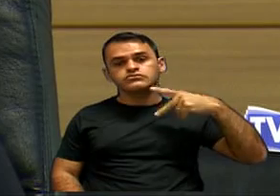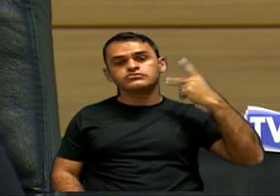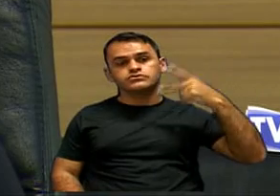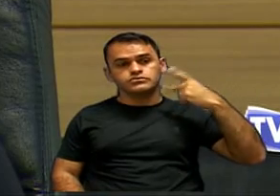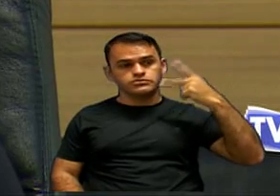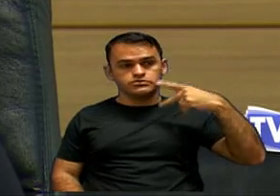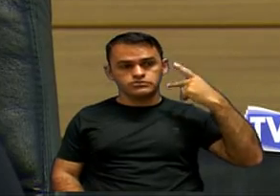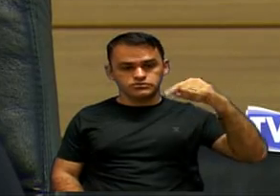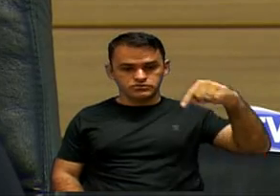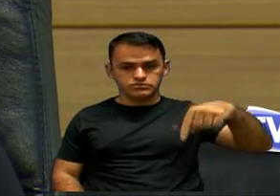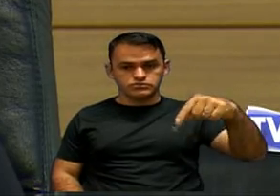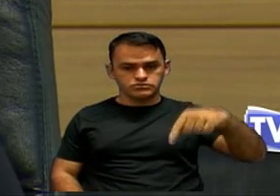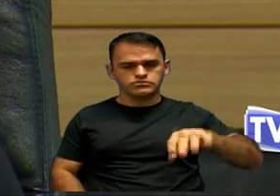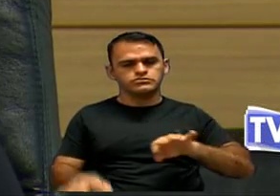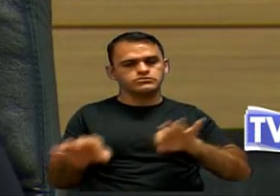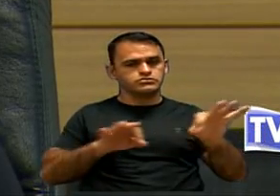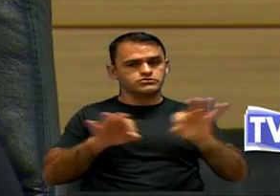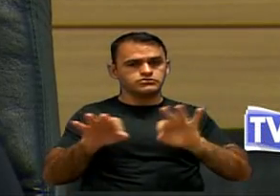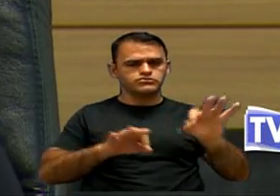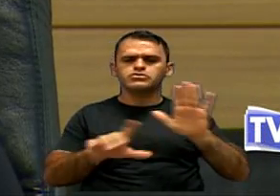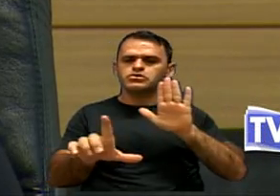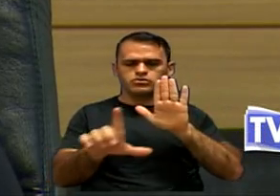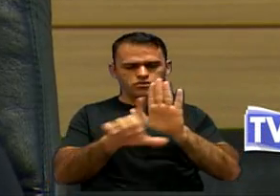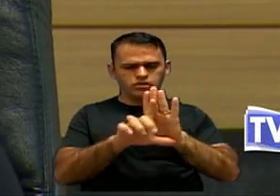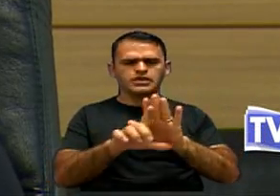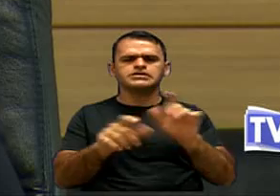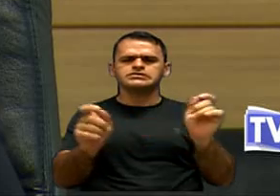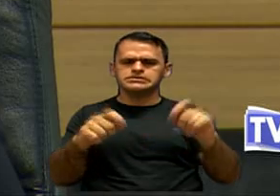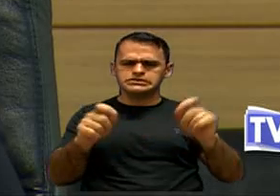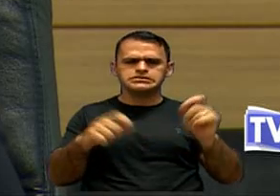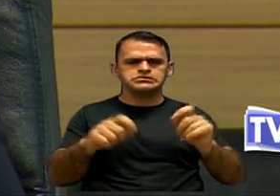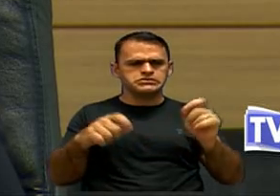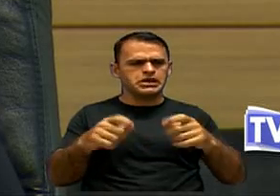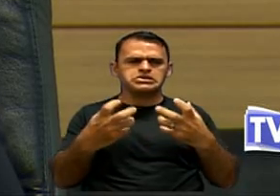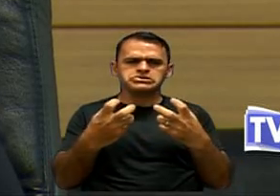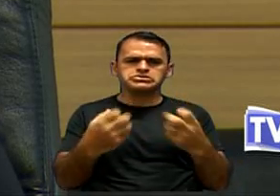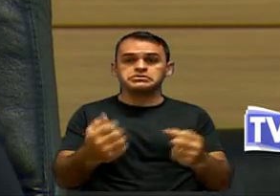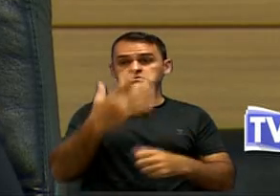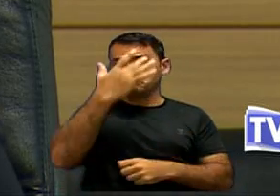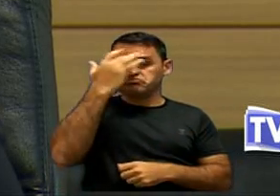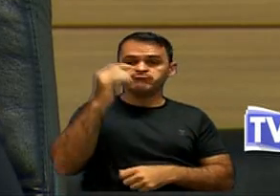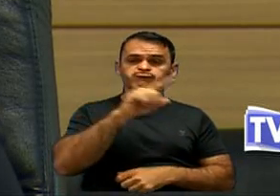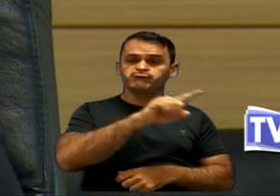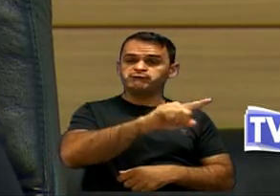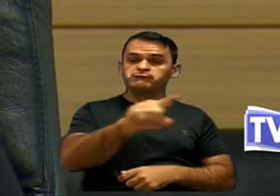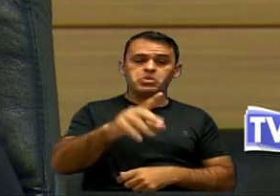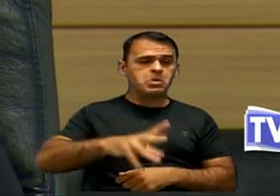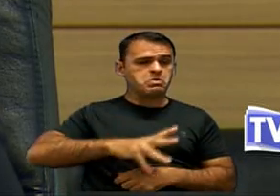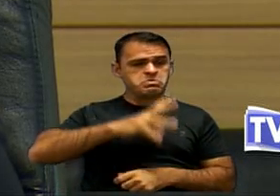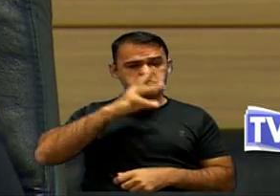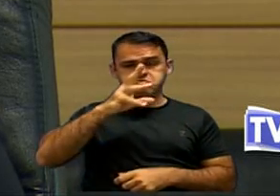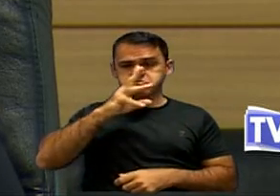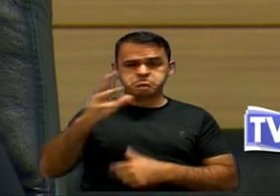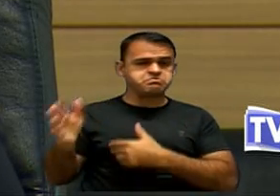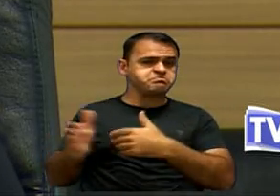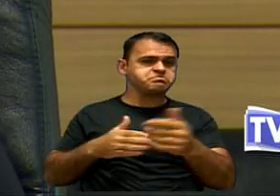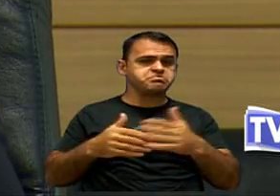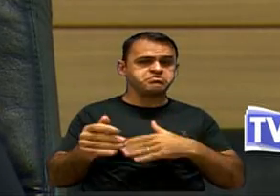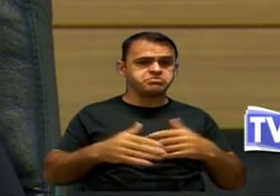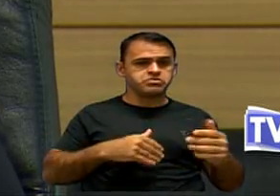aprovou uma legislação que permitia que esses depredadores... das cidades em